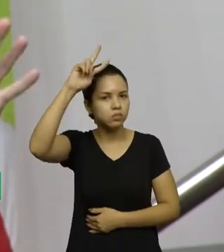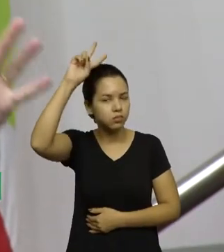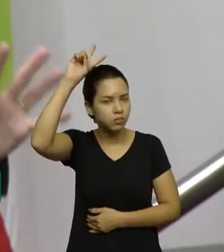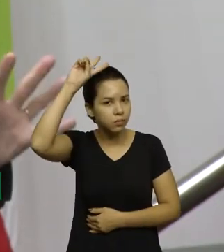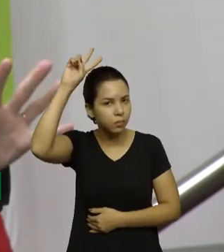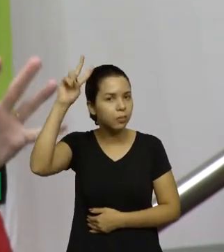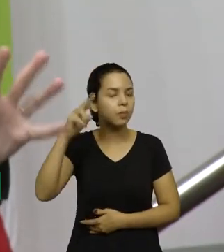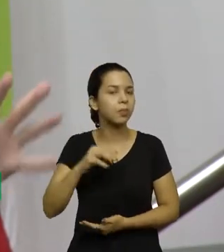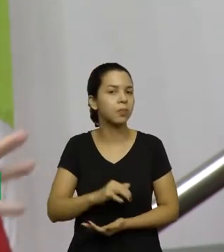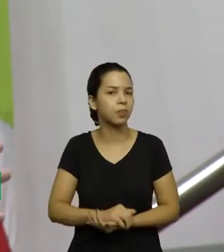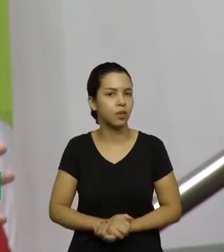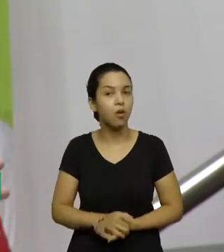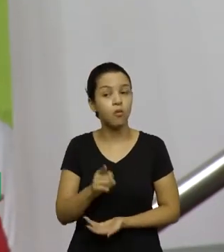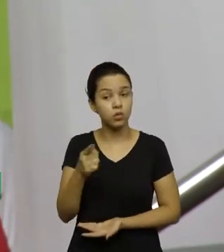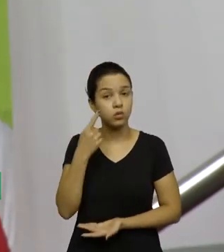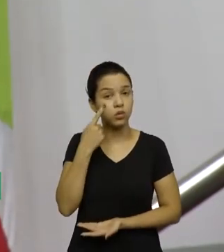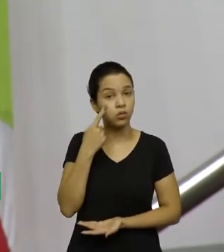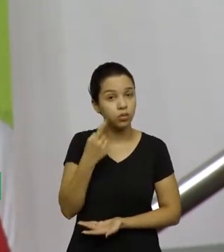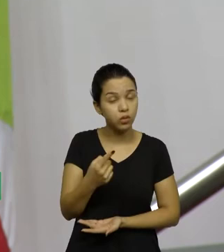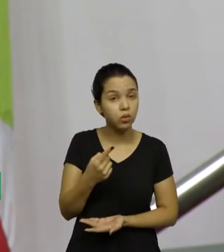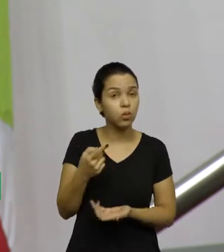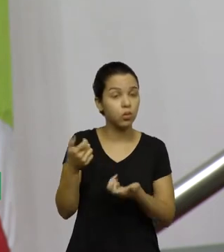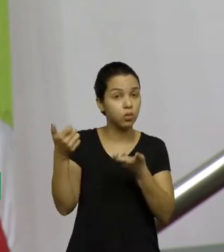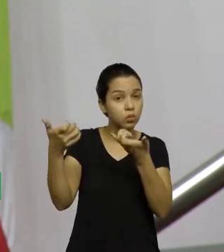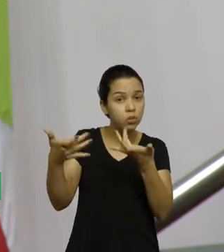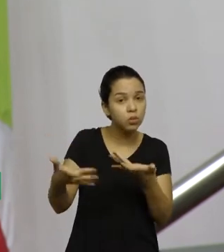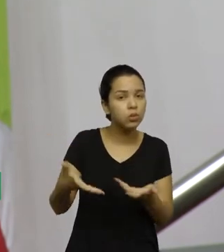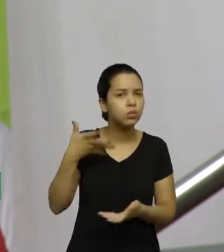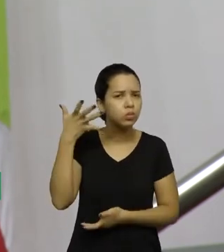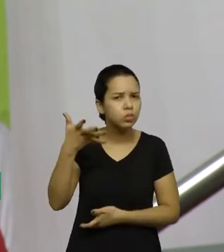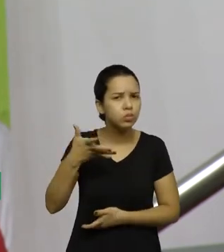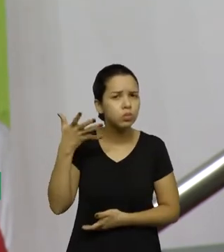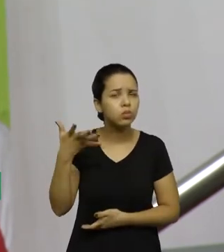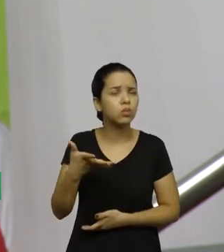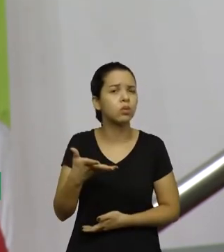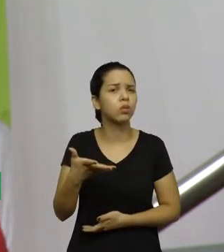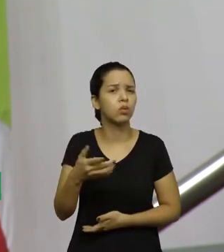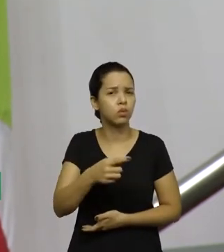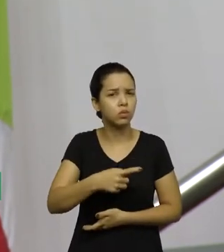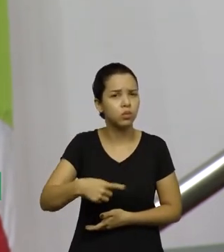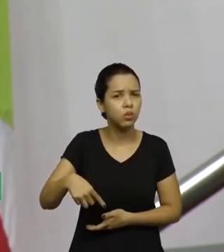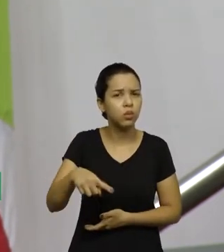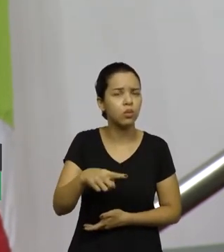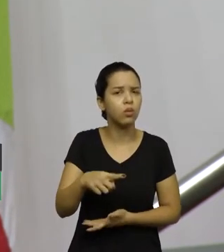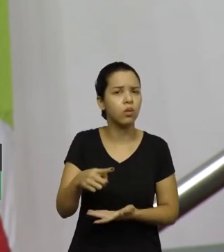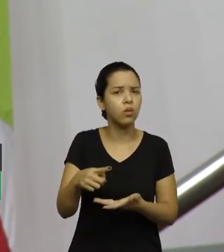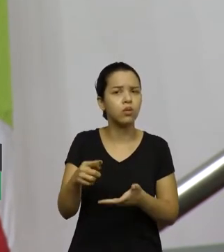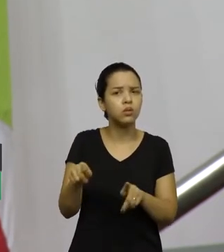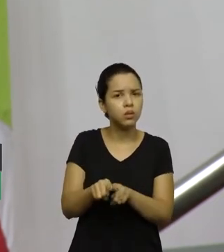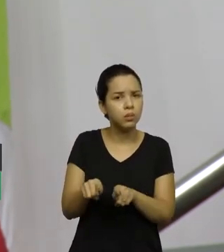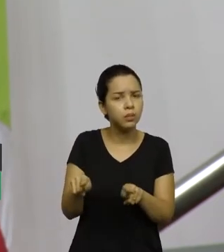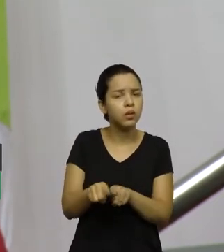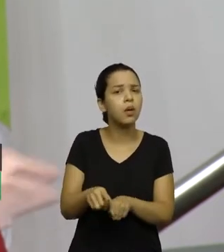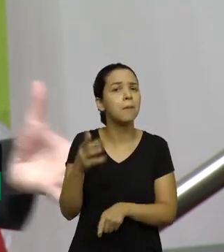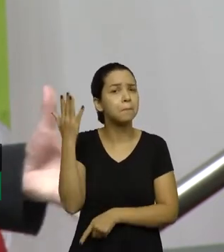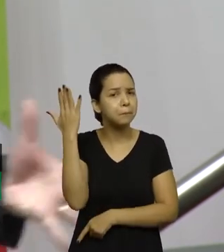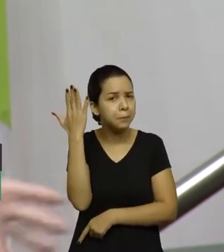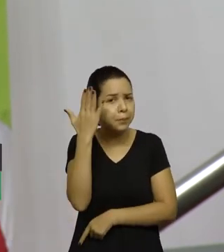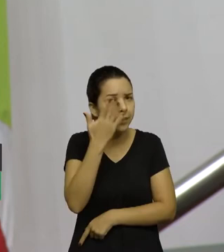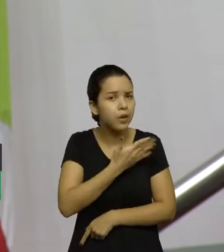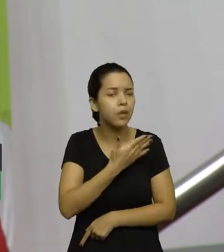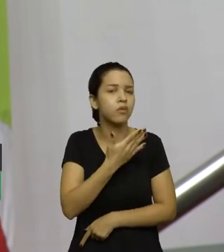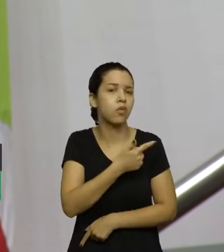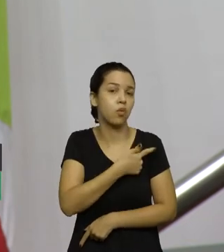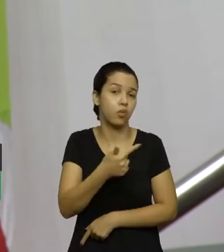Vossa Excelência viu que essas manifestações havidas aqui espontaneamente e a partes é a prova maior de que o